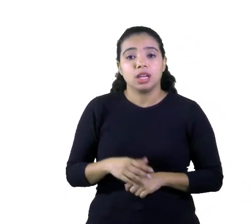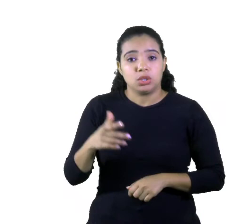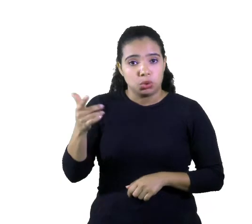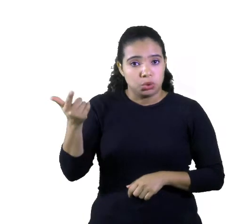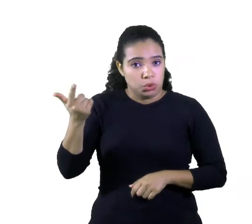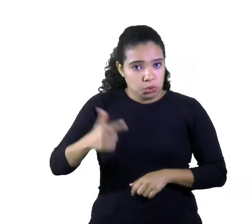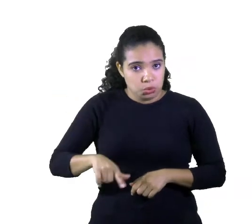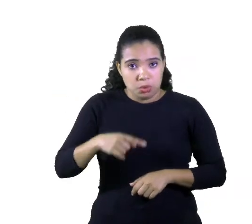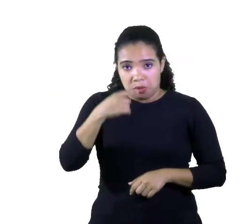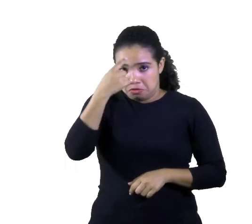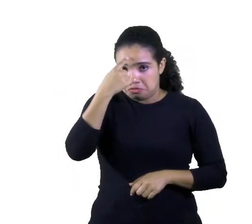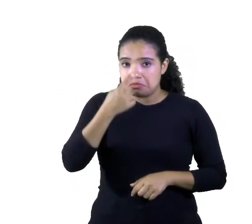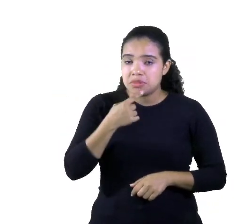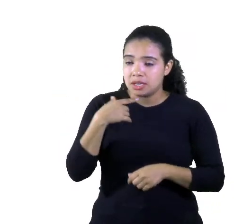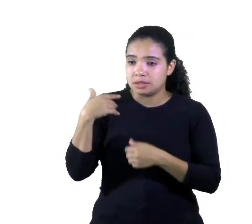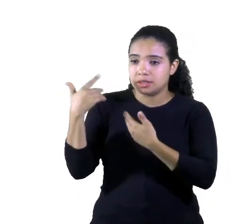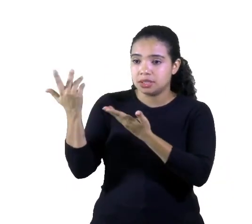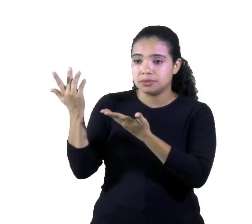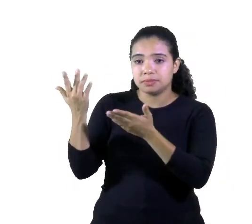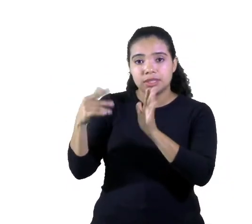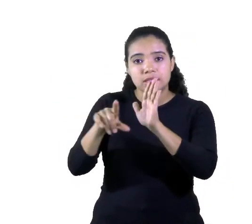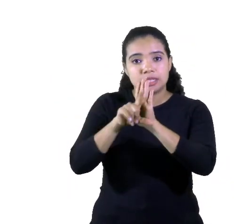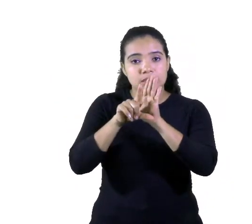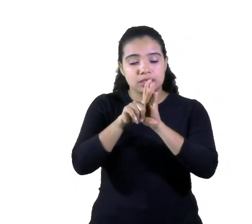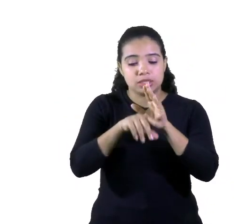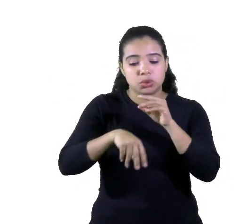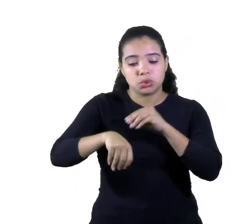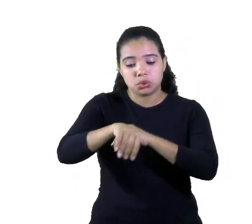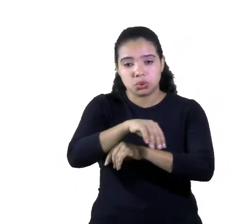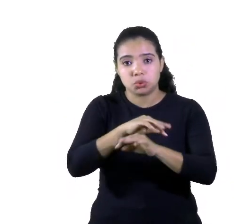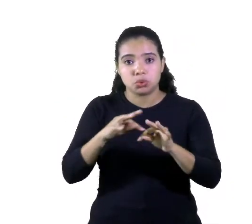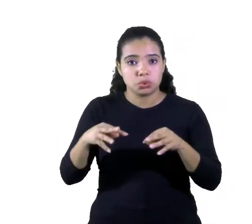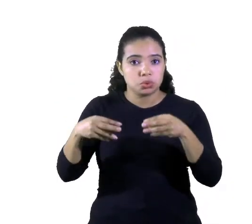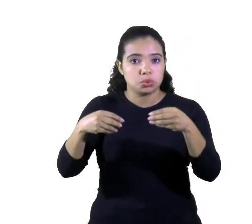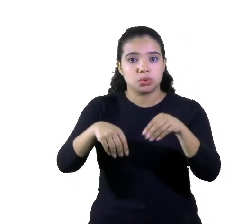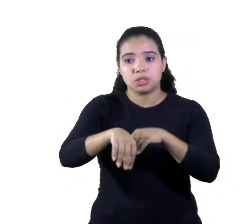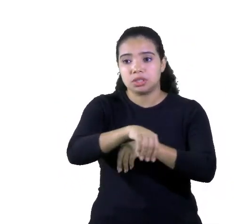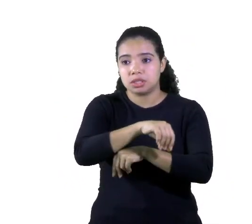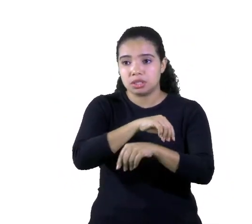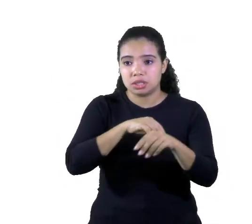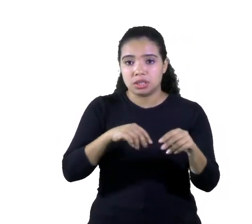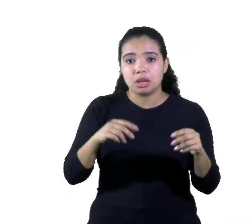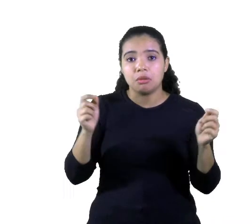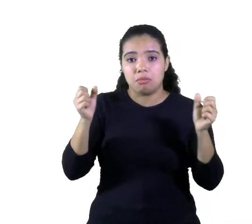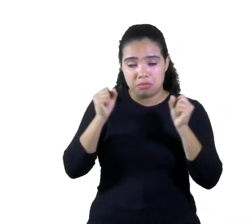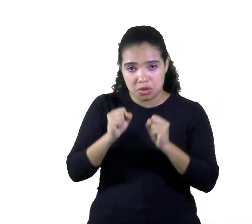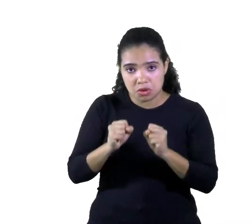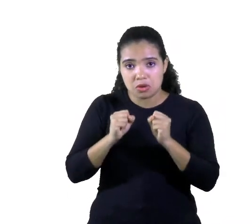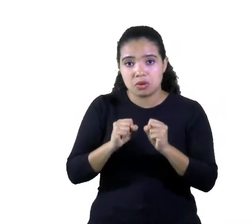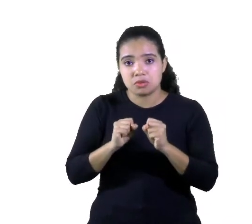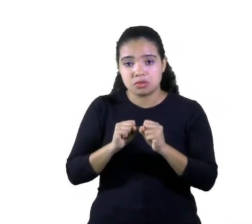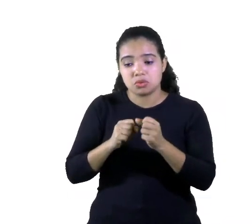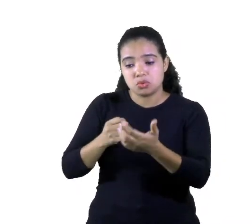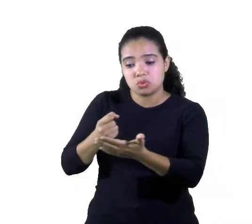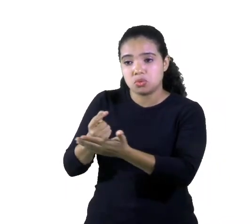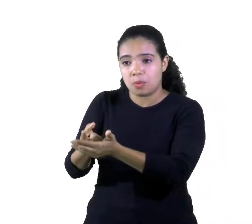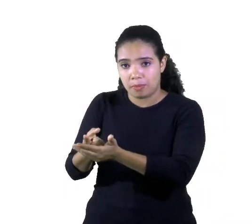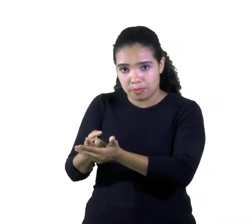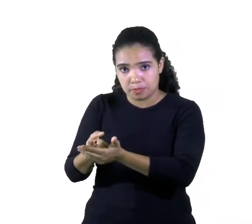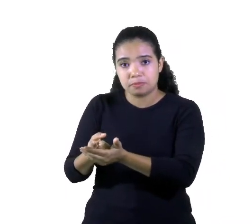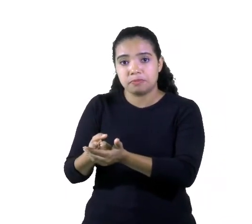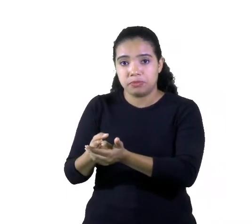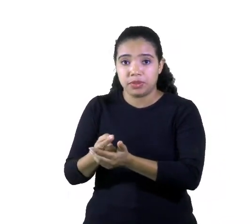Novamente, mais uma imagem sobre a Lei de Terras. Toda a terra devoluta somente será adquirida através da compra. As